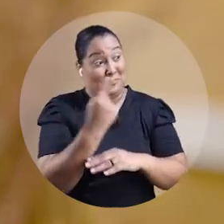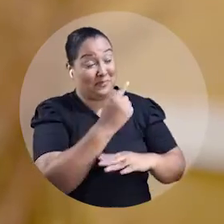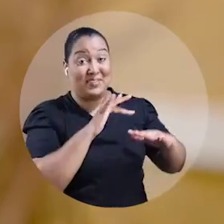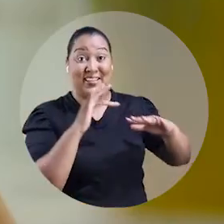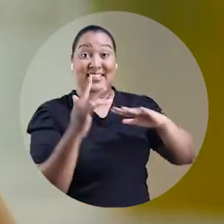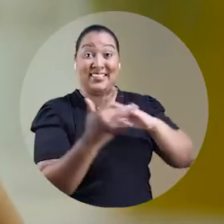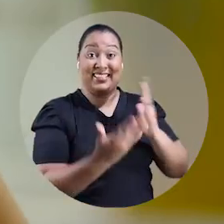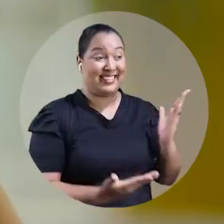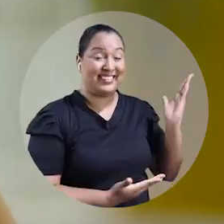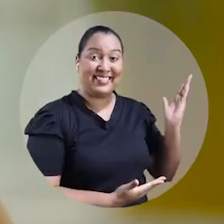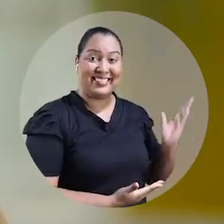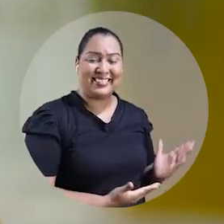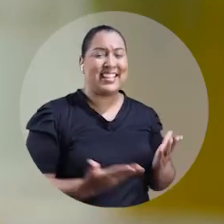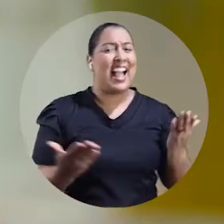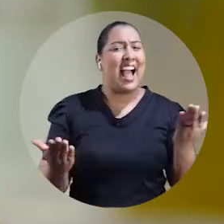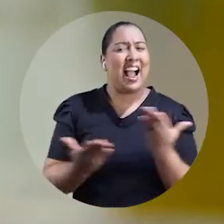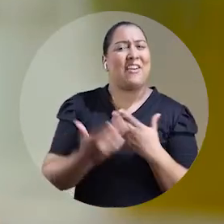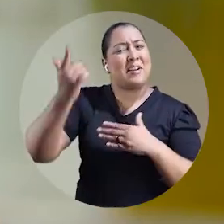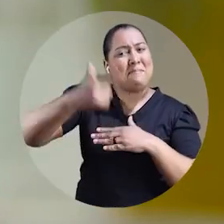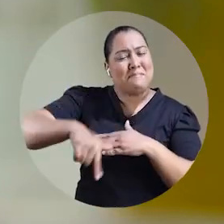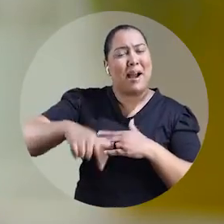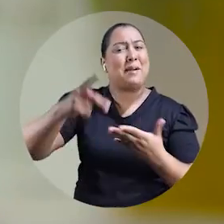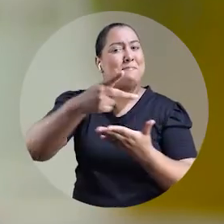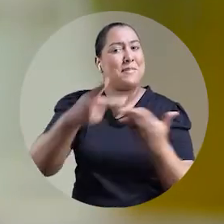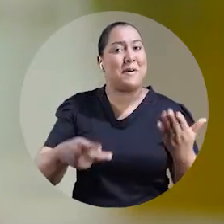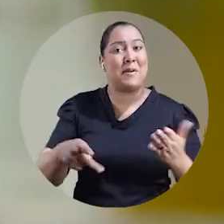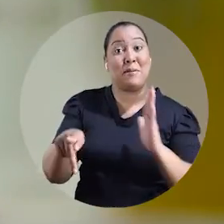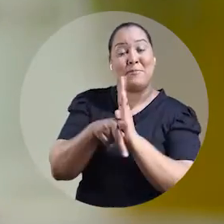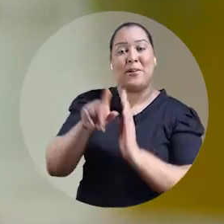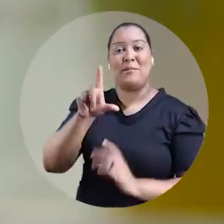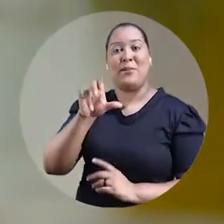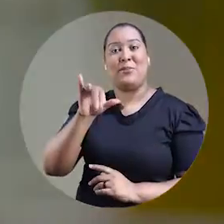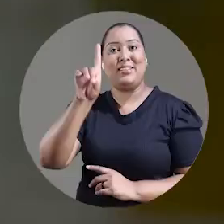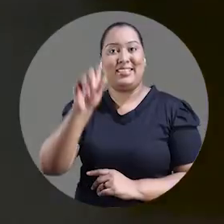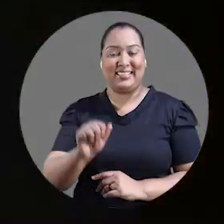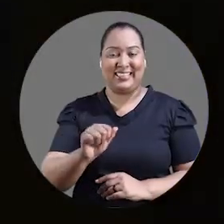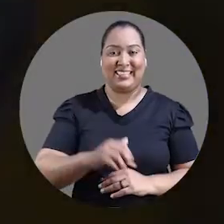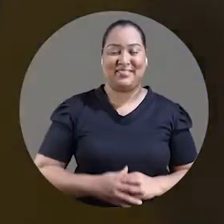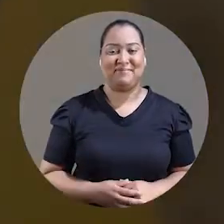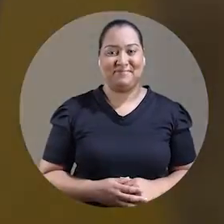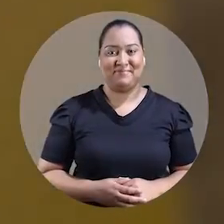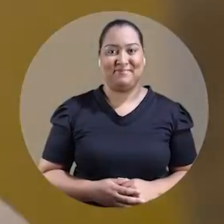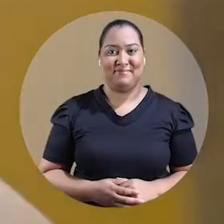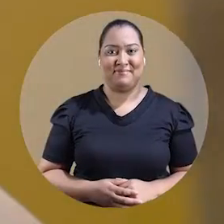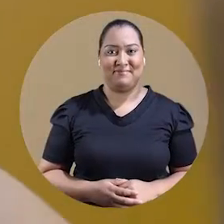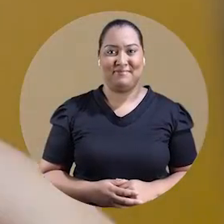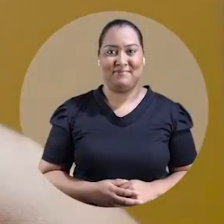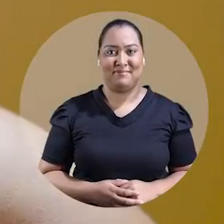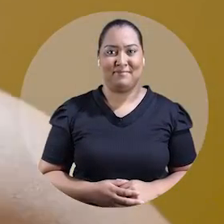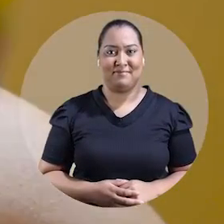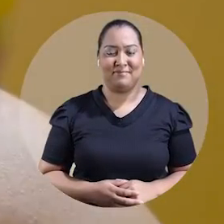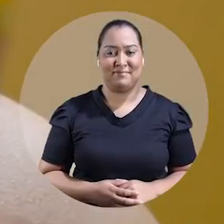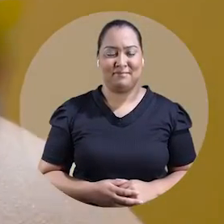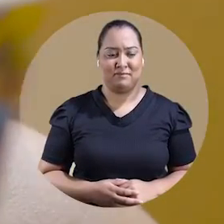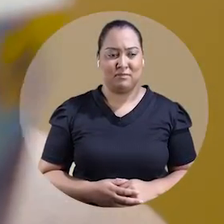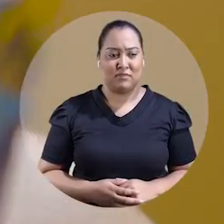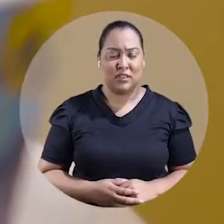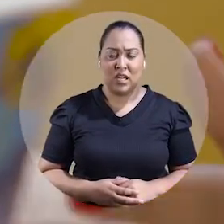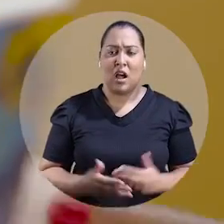redes sociais. Você fica agora com mais um poema de Lucinda Persona. E, por